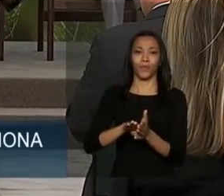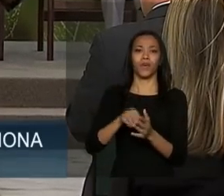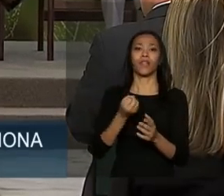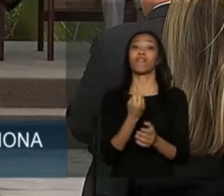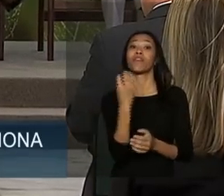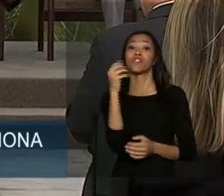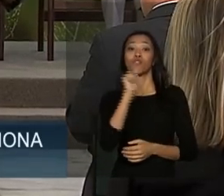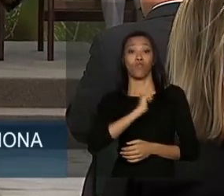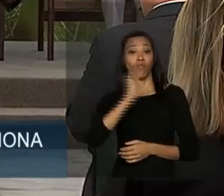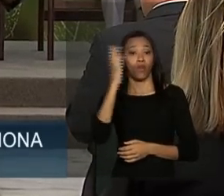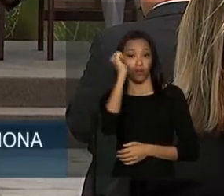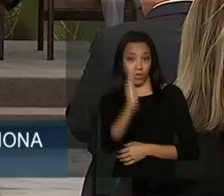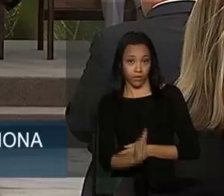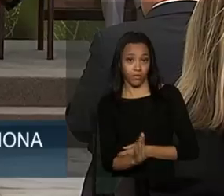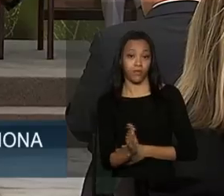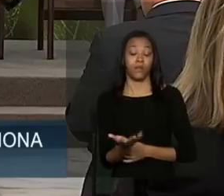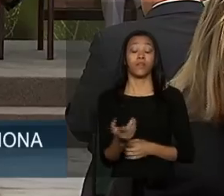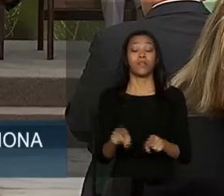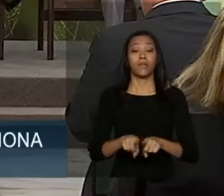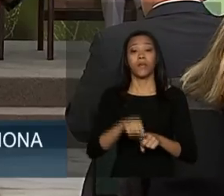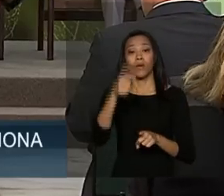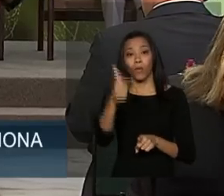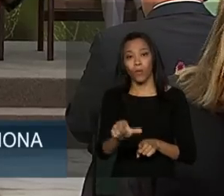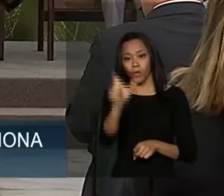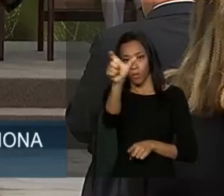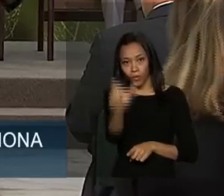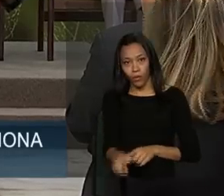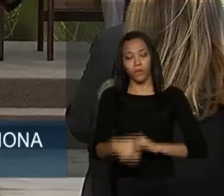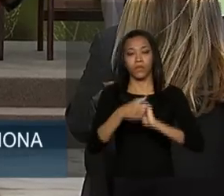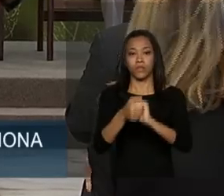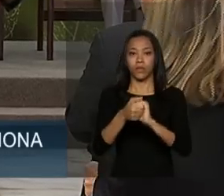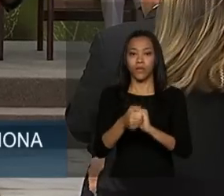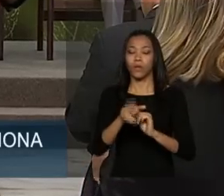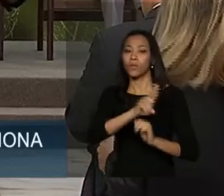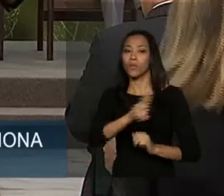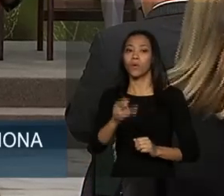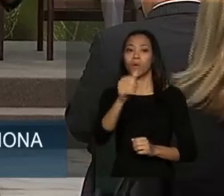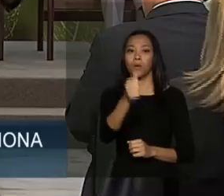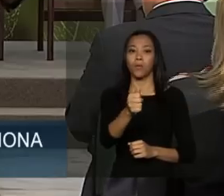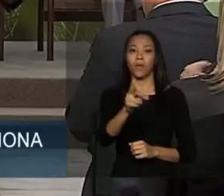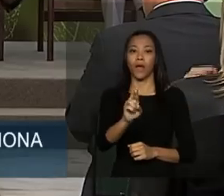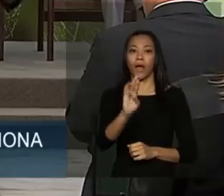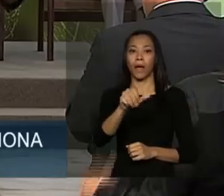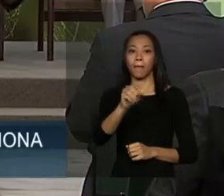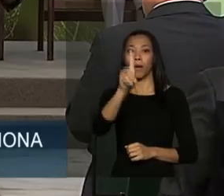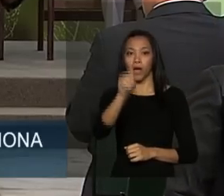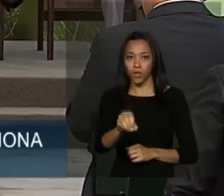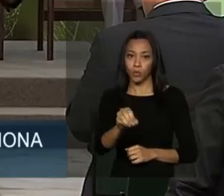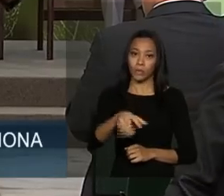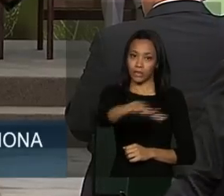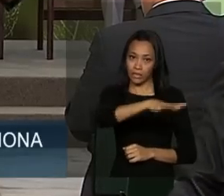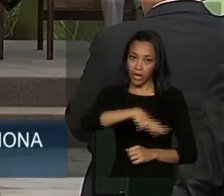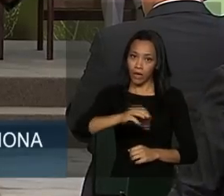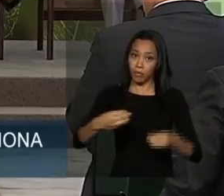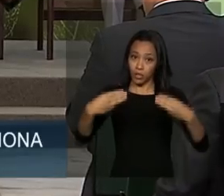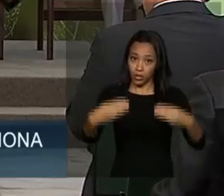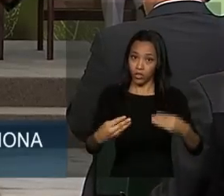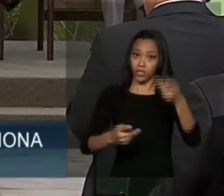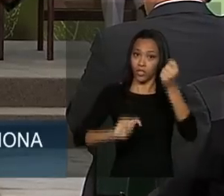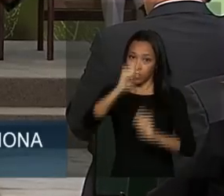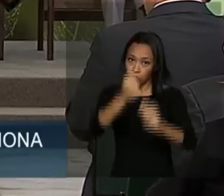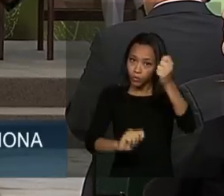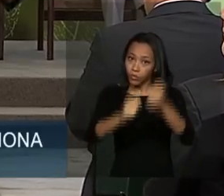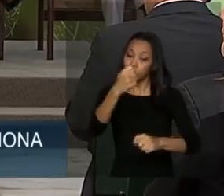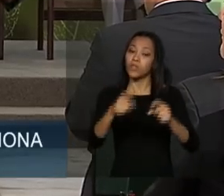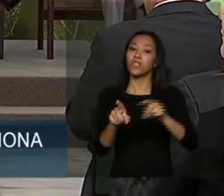Saudar o Armando Monteiro, do Desenvolvimento, Indústria e Comércio, e o Aldo Rebelo,